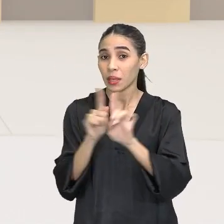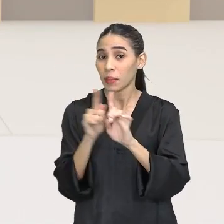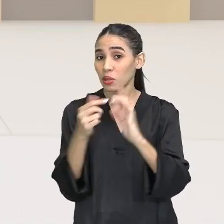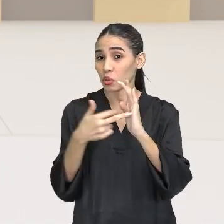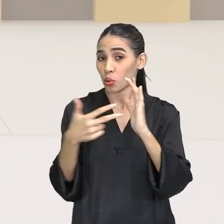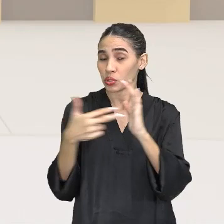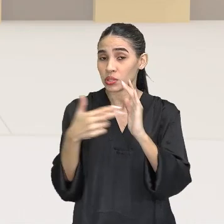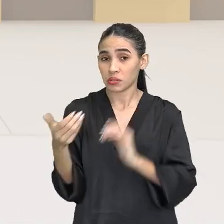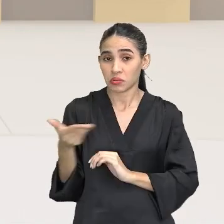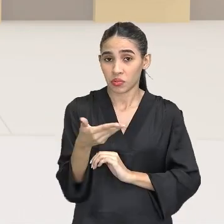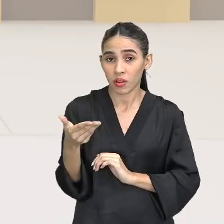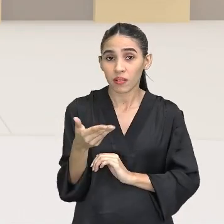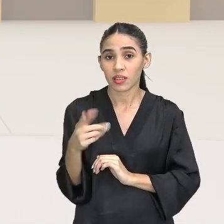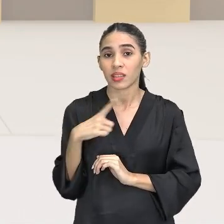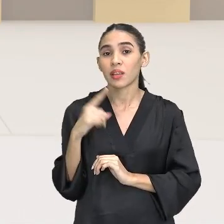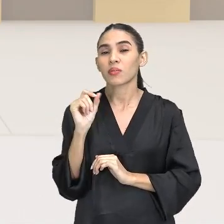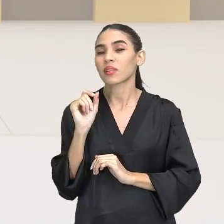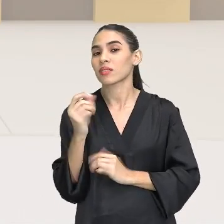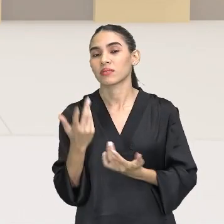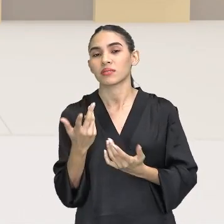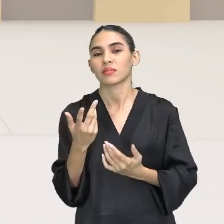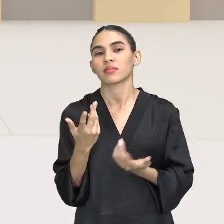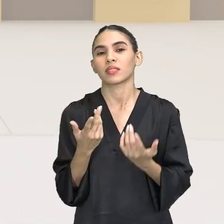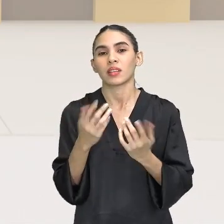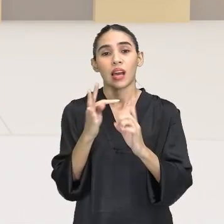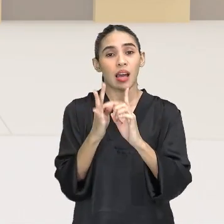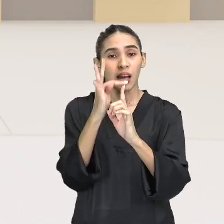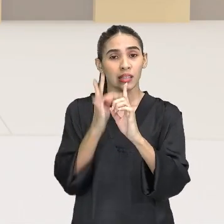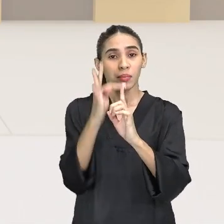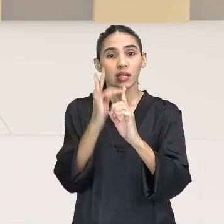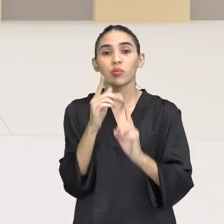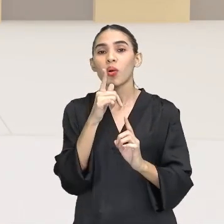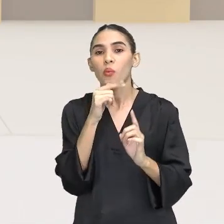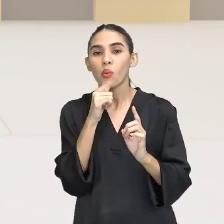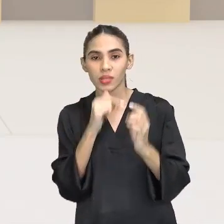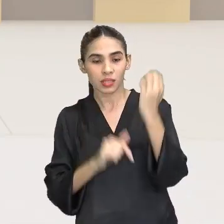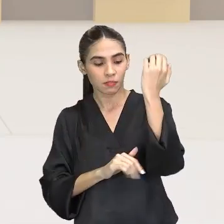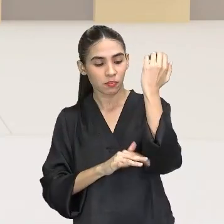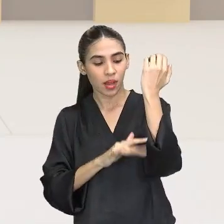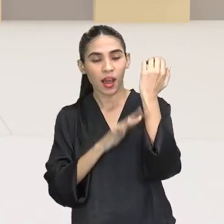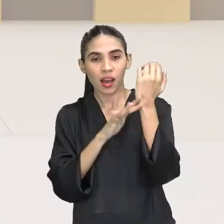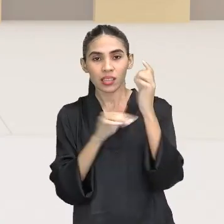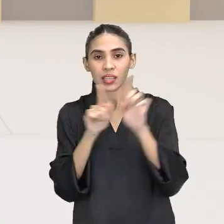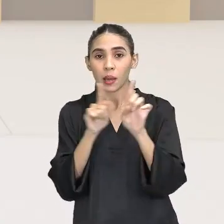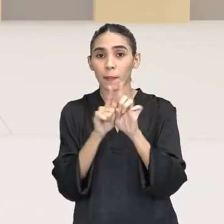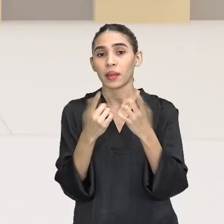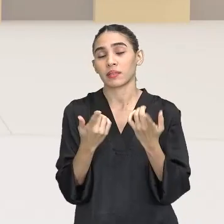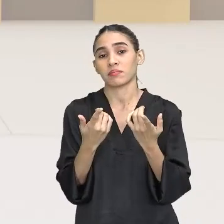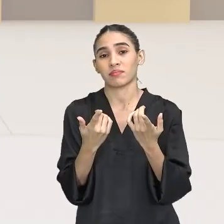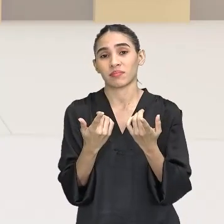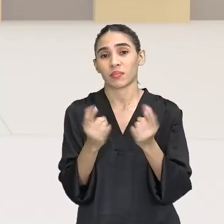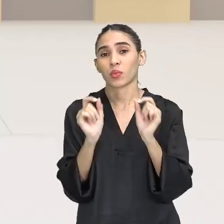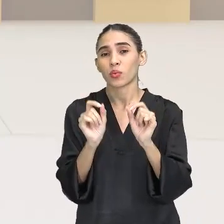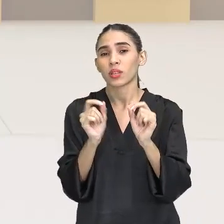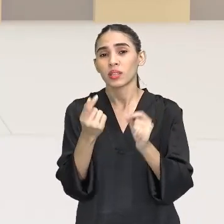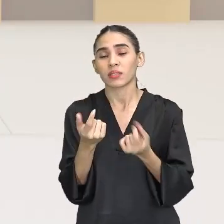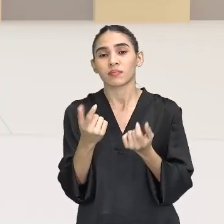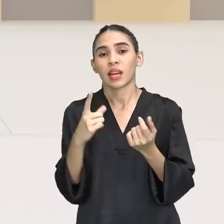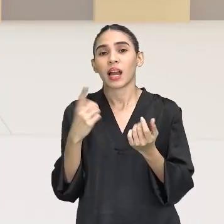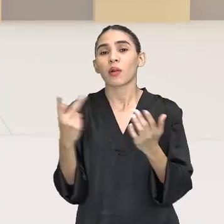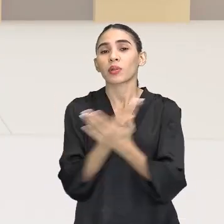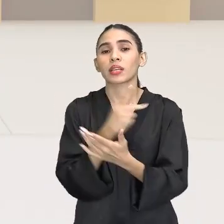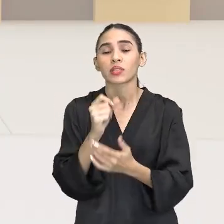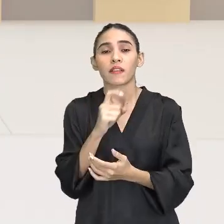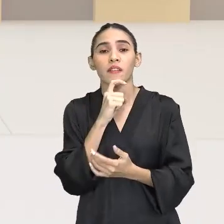recentes, professor, tem mostrado que a temperatura dos oceanos também tem aumentado, o que leva ao derretimento